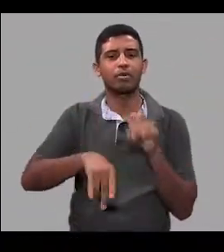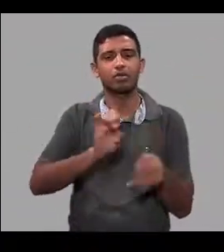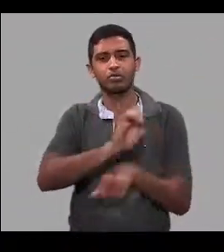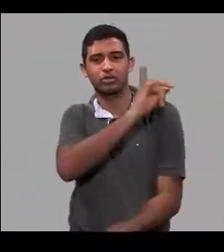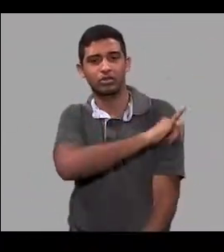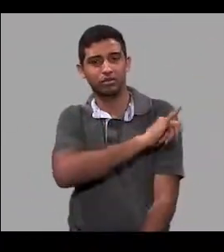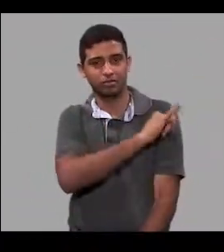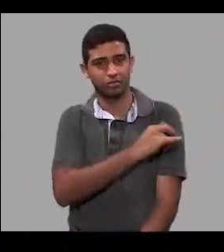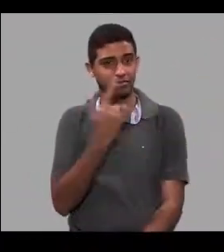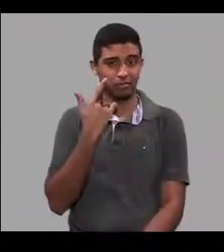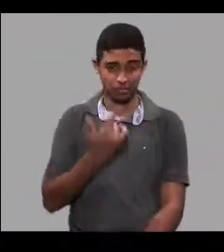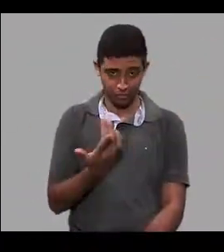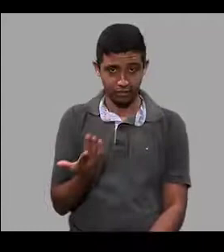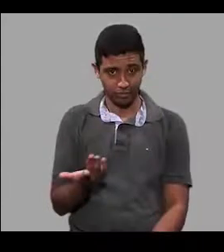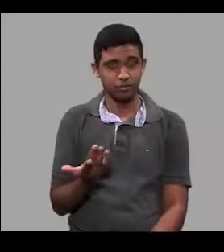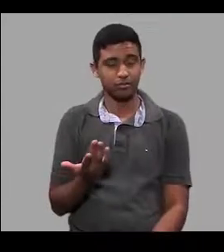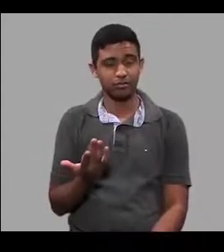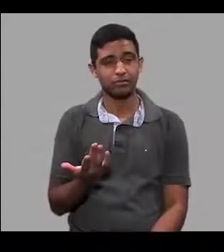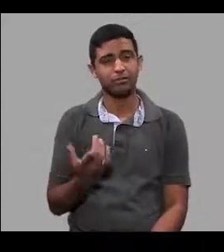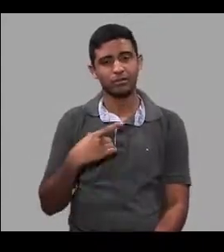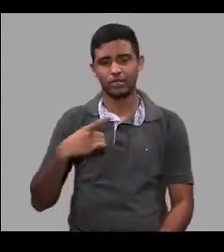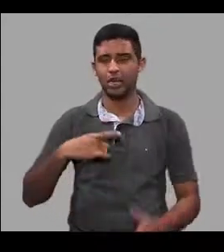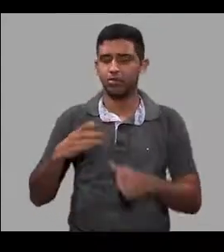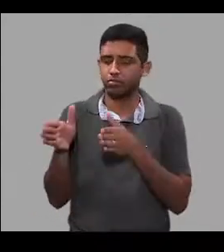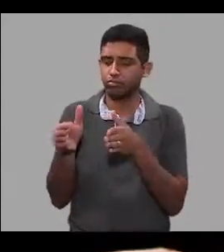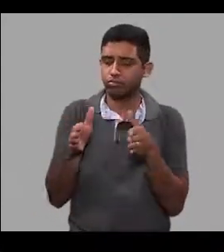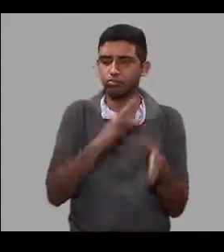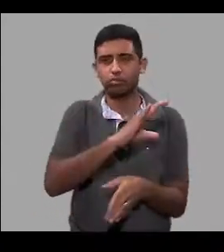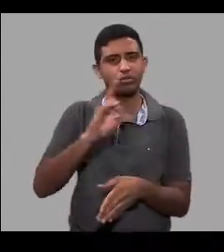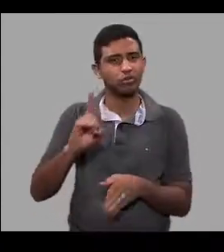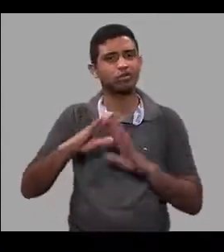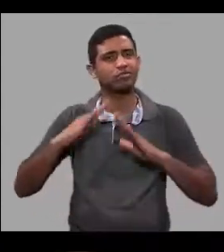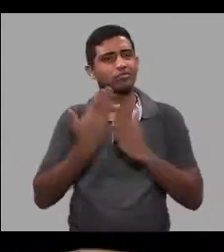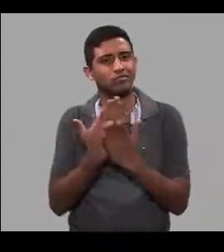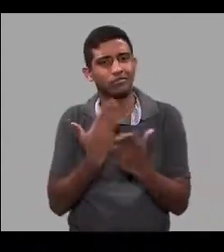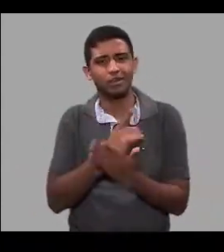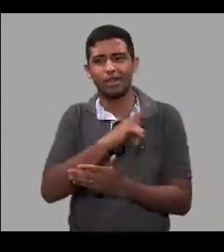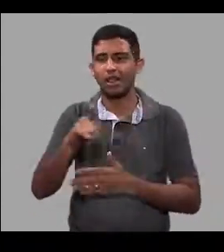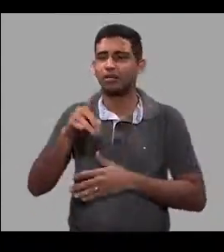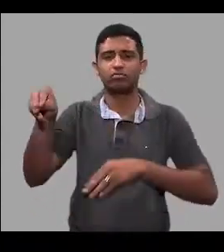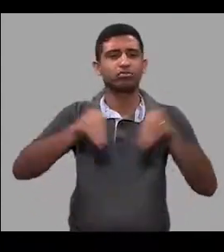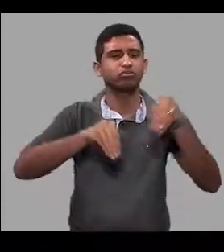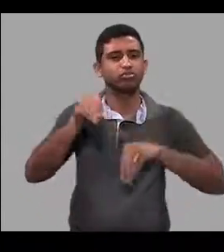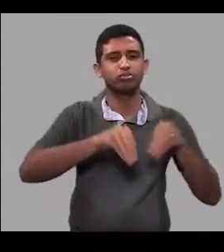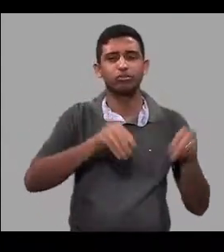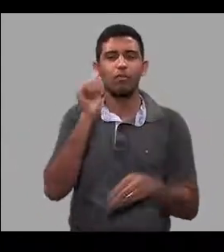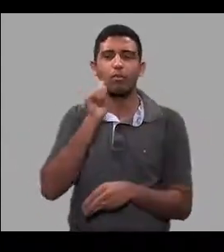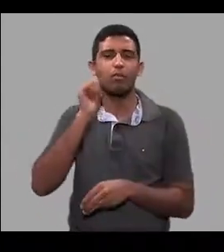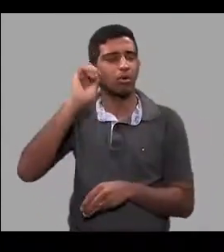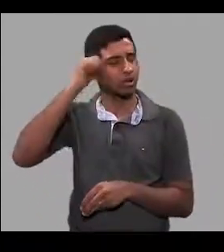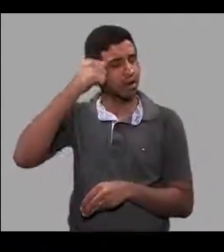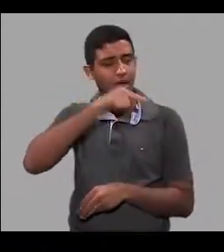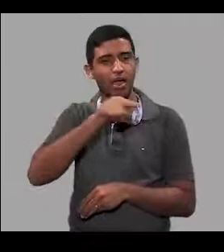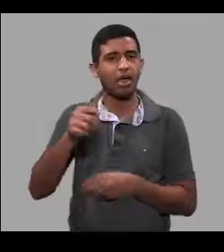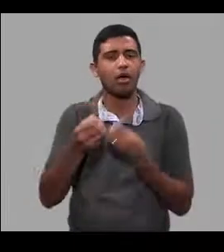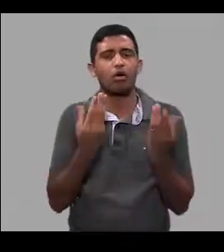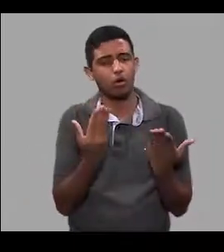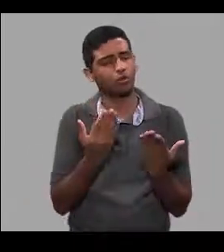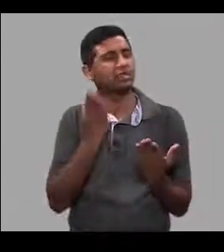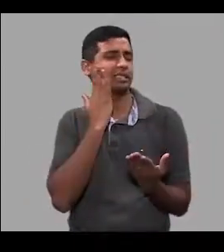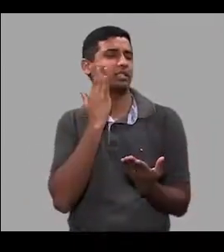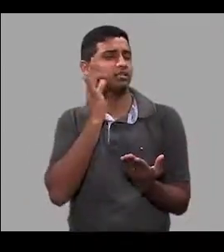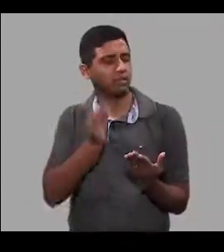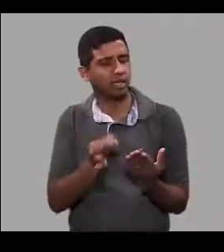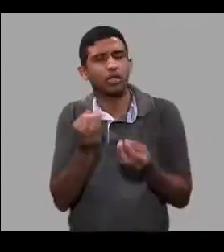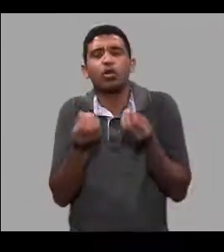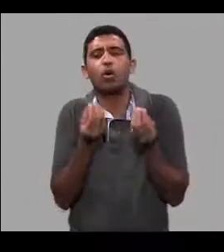Janeiro. Então, assim, nós temos, portanto, uma reunião, uma coordenação colegiada em que as mulheres negras que integram a coordenação discutem horizontalmente, como tem que ser,